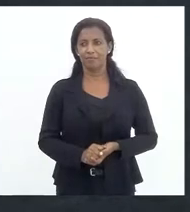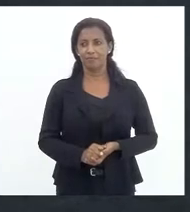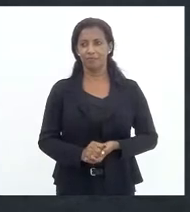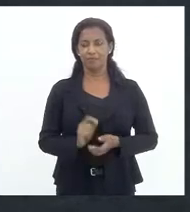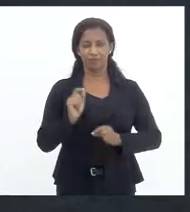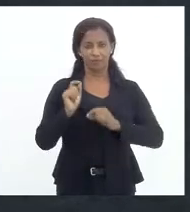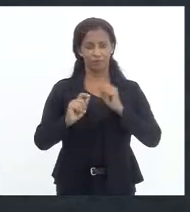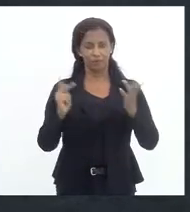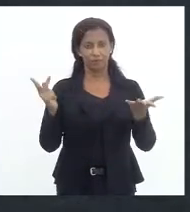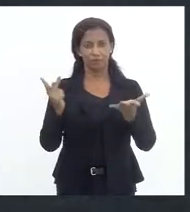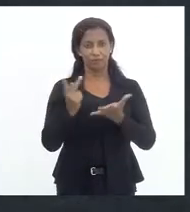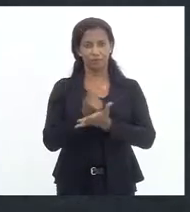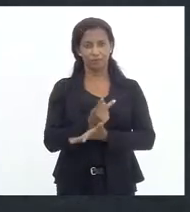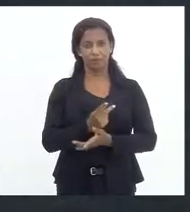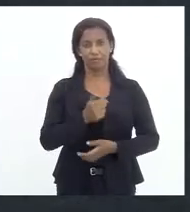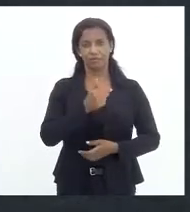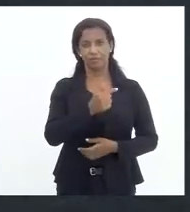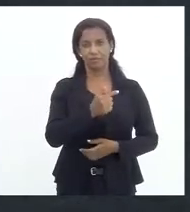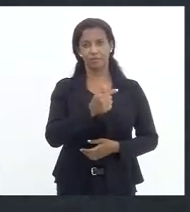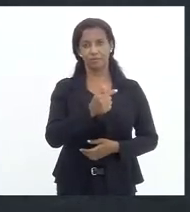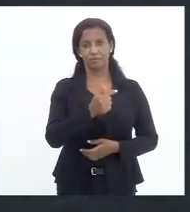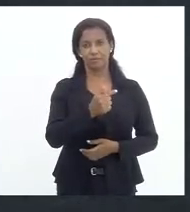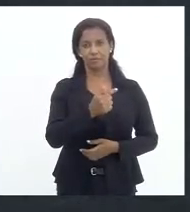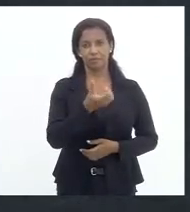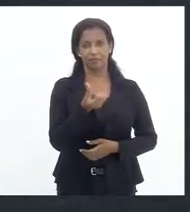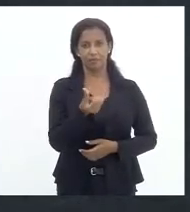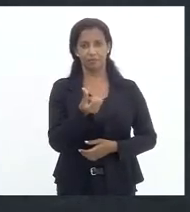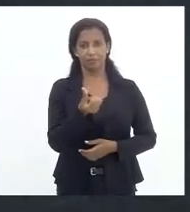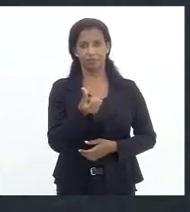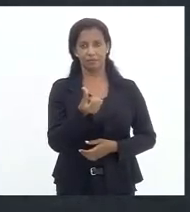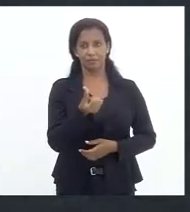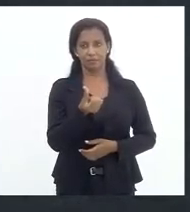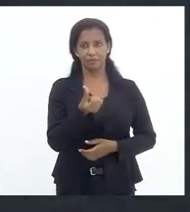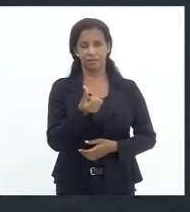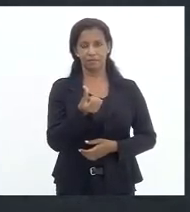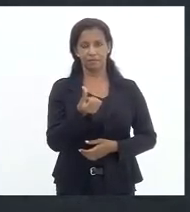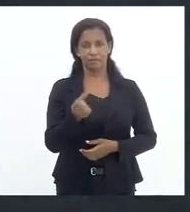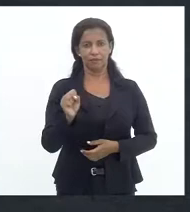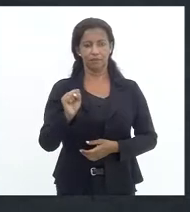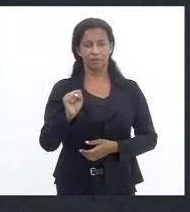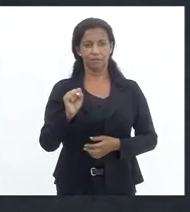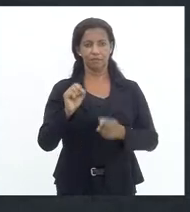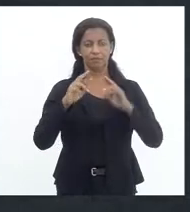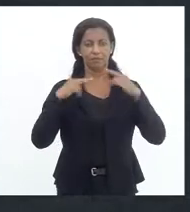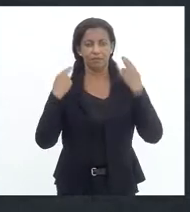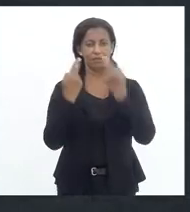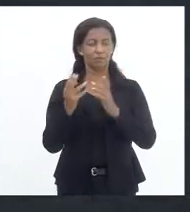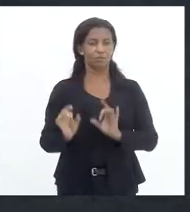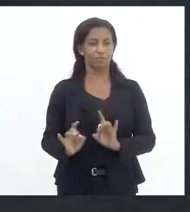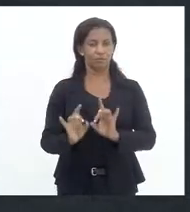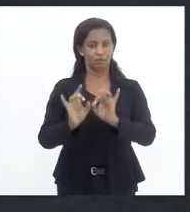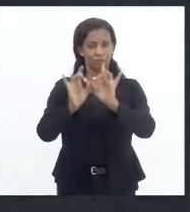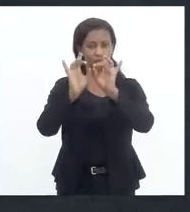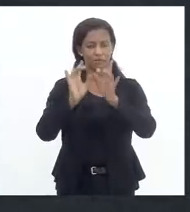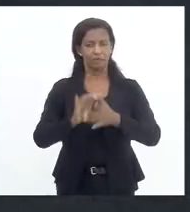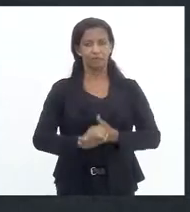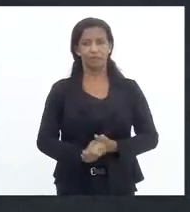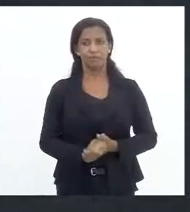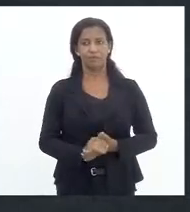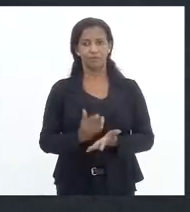o ocorrido na 168ª sessão extraordinária